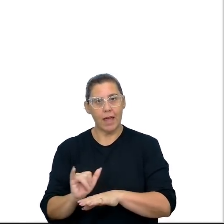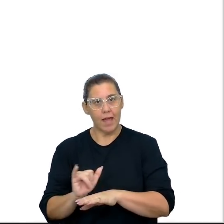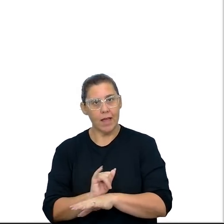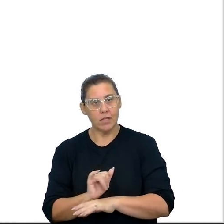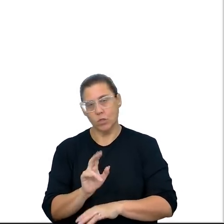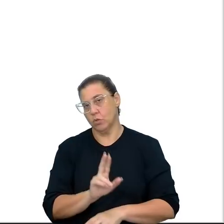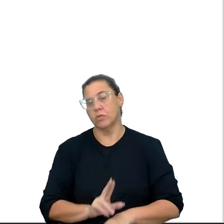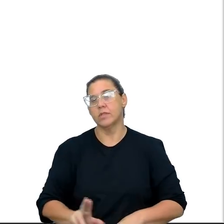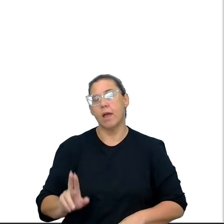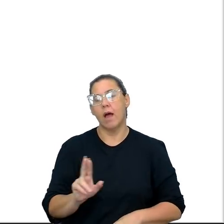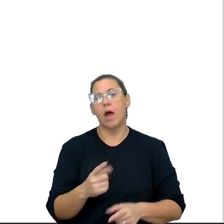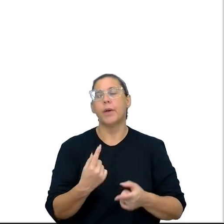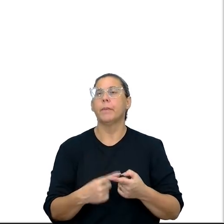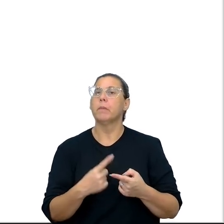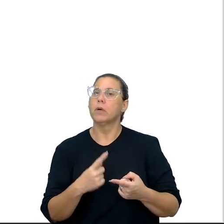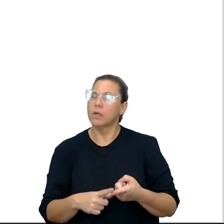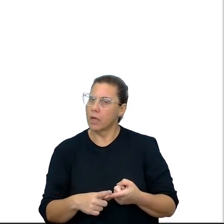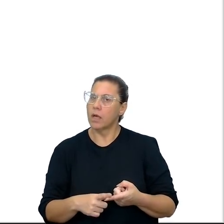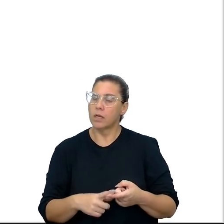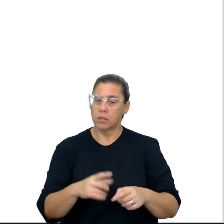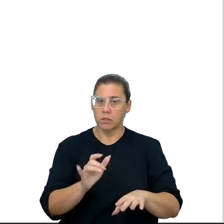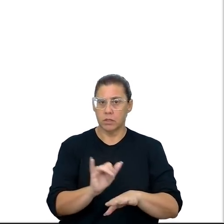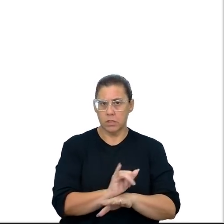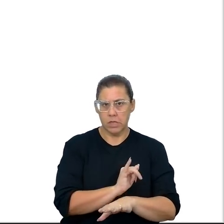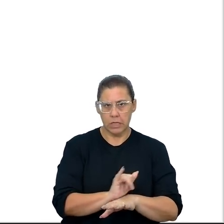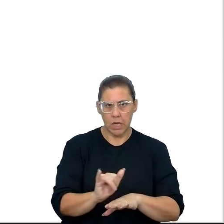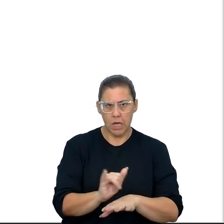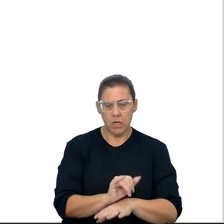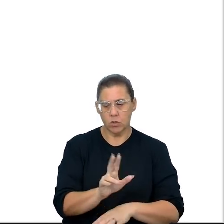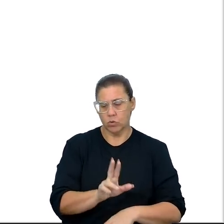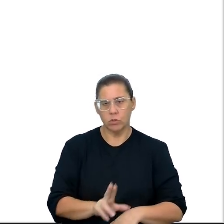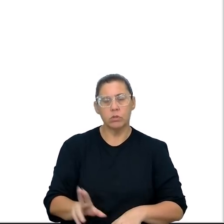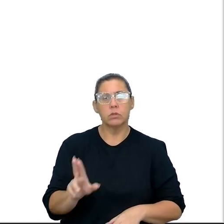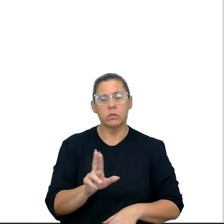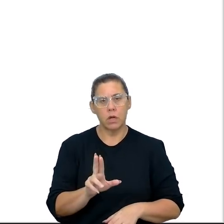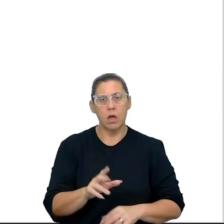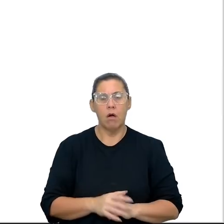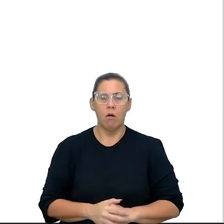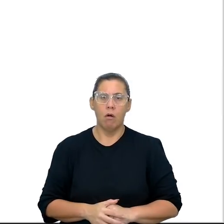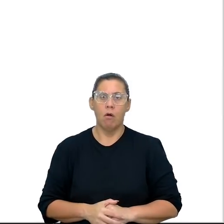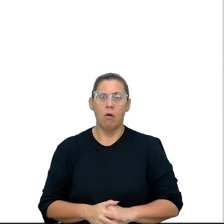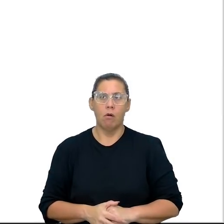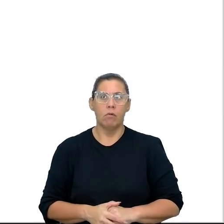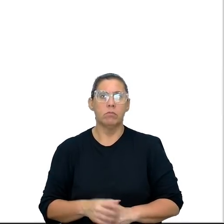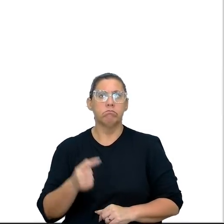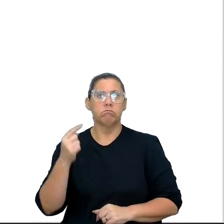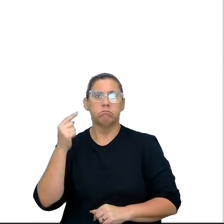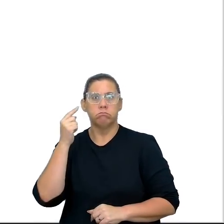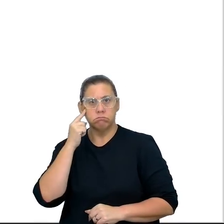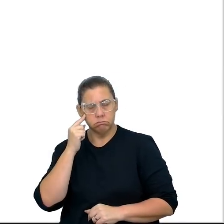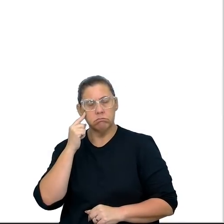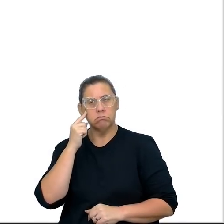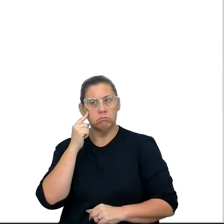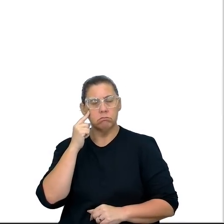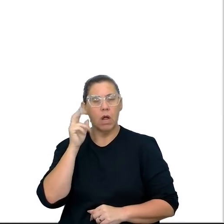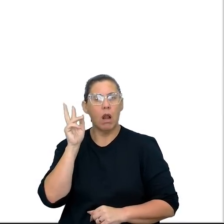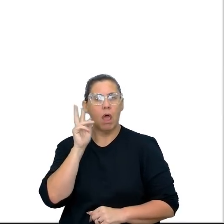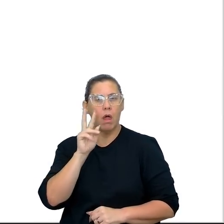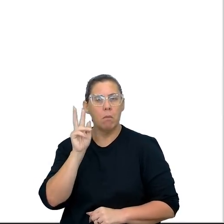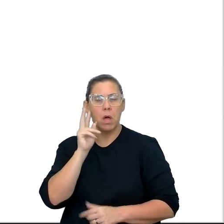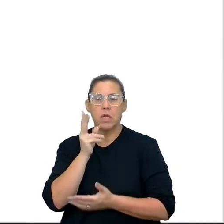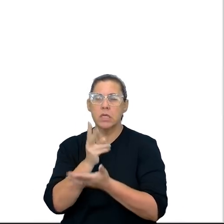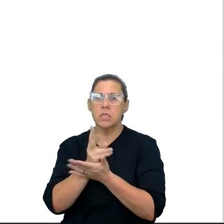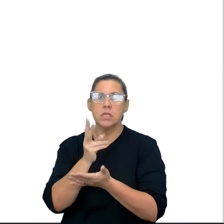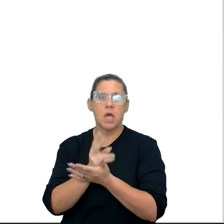eles utilizaram, porque as diferentes estratégias que as crianças usam, elas vão repertoriar toda a turma. Então, quanto